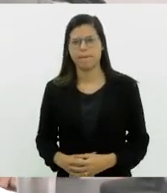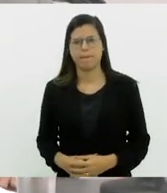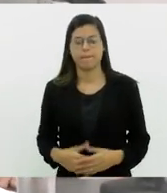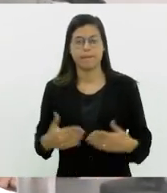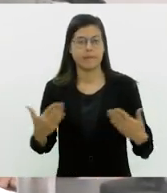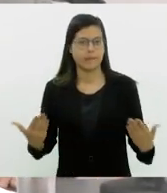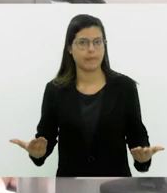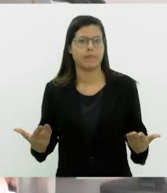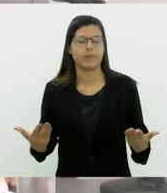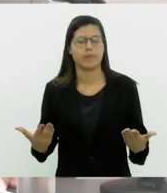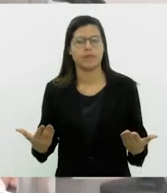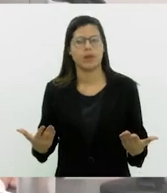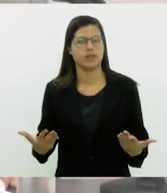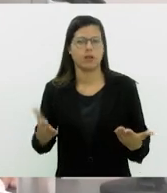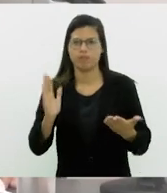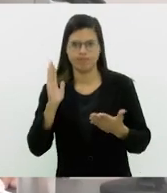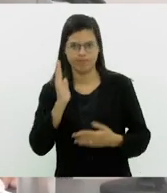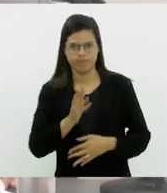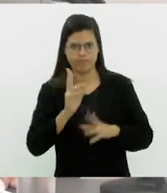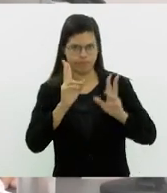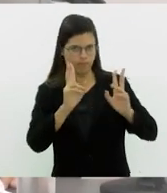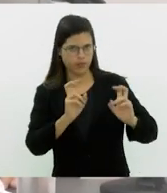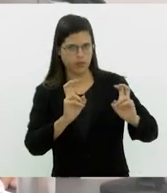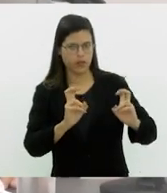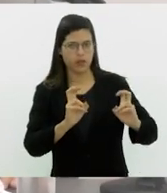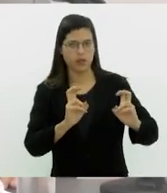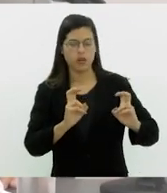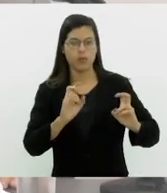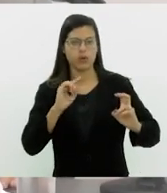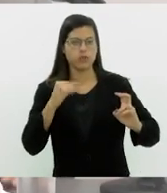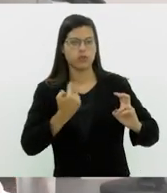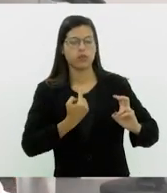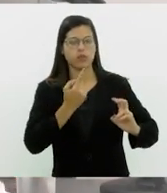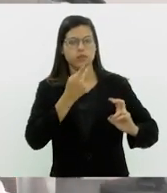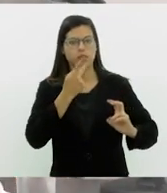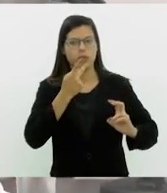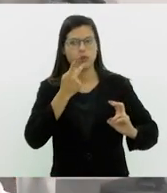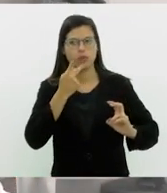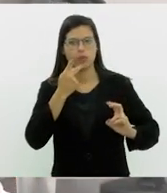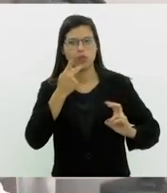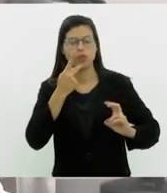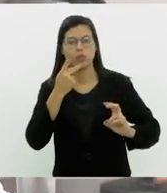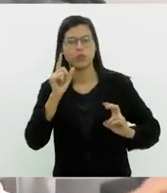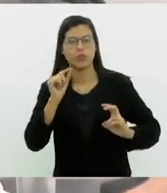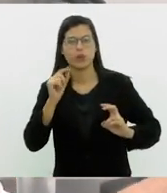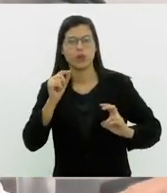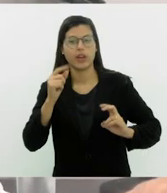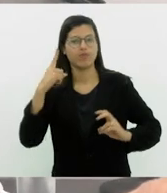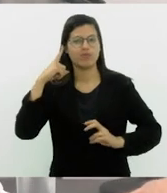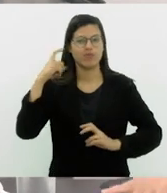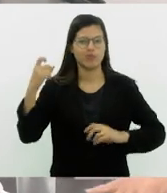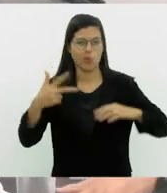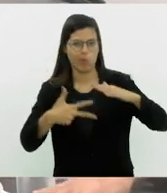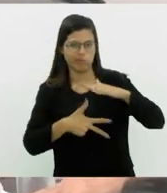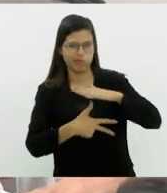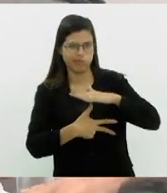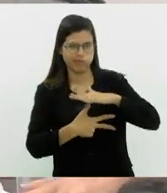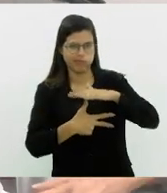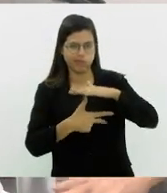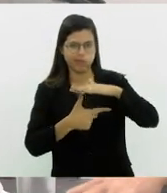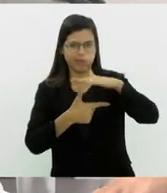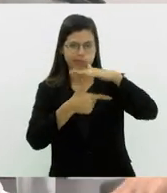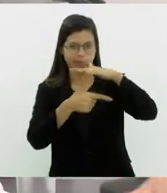indo assim diretamente para o tema, nós estamos falando de poluição sonora. Nós temos leis, há